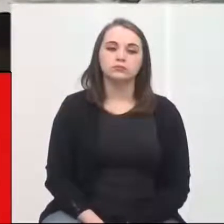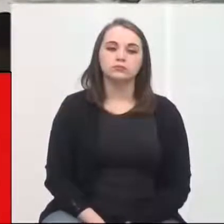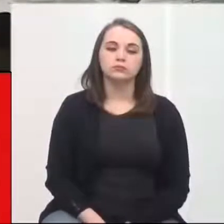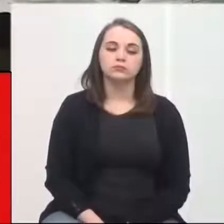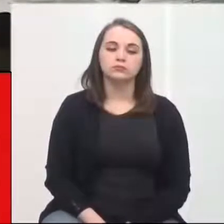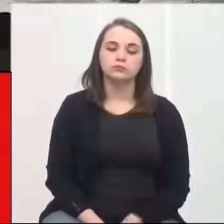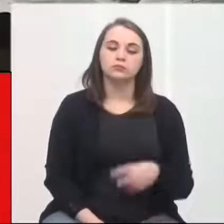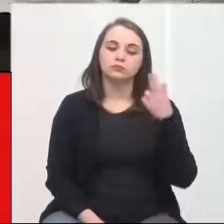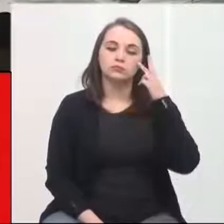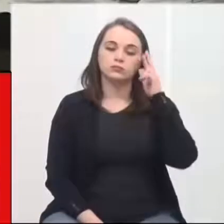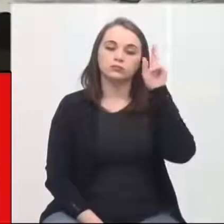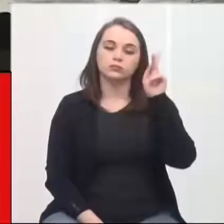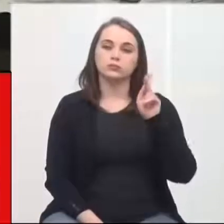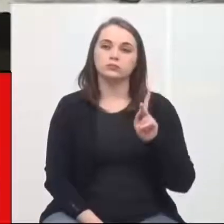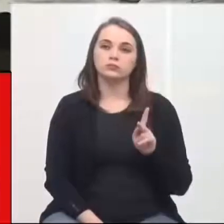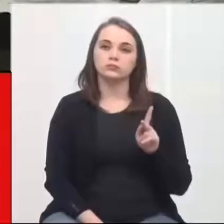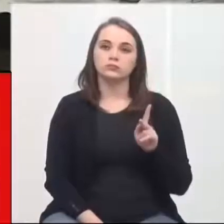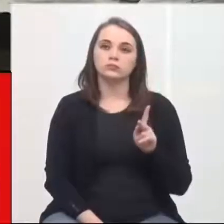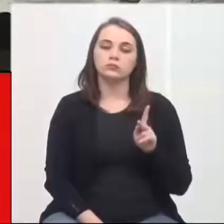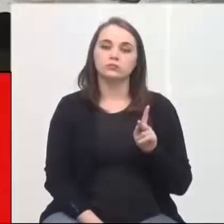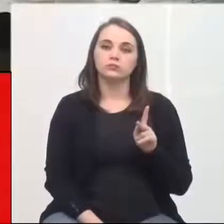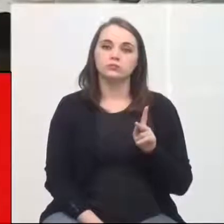Senhor presidente,